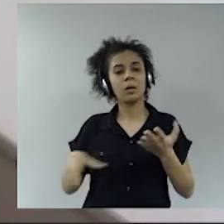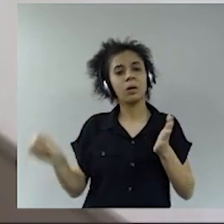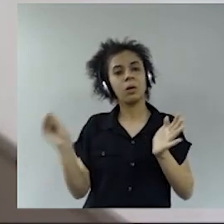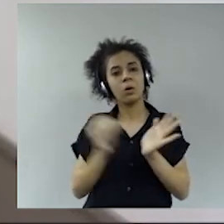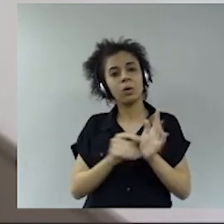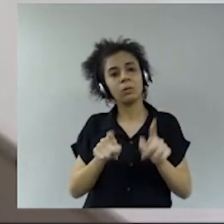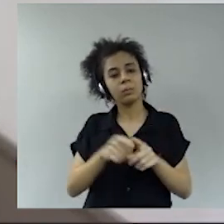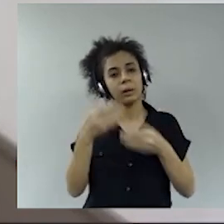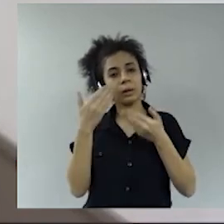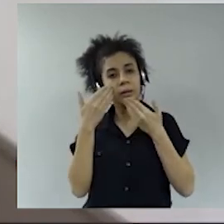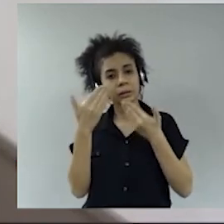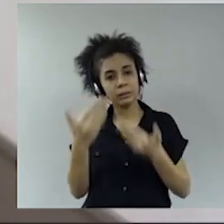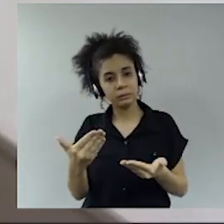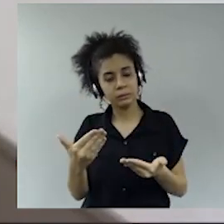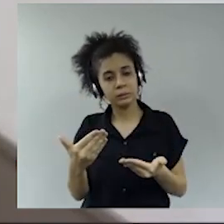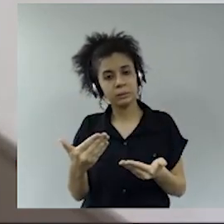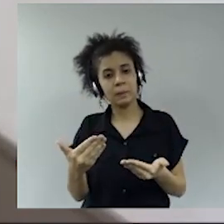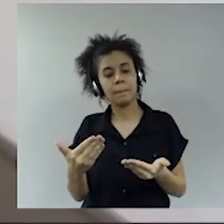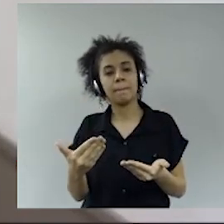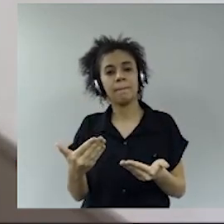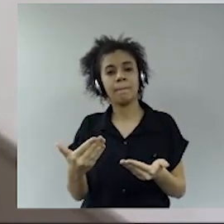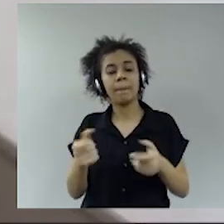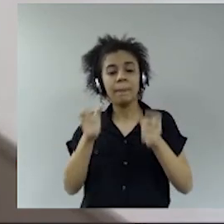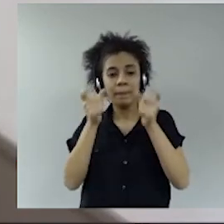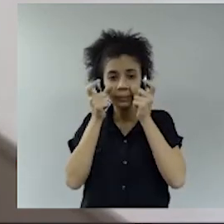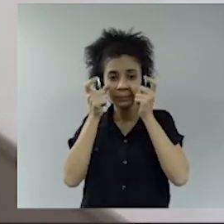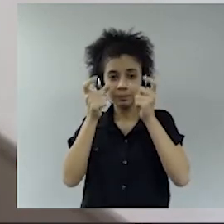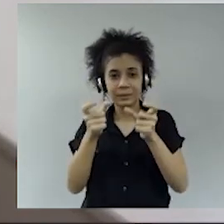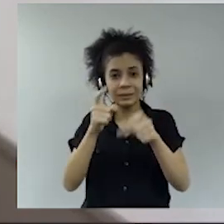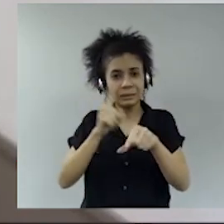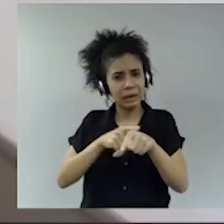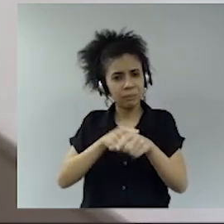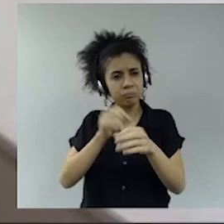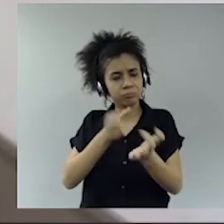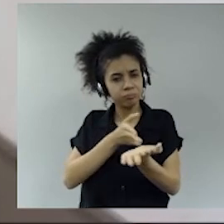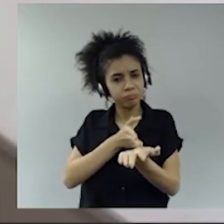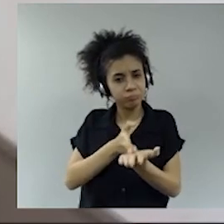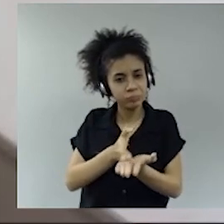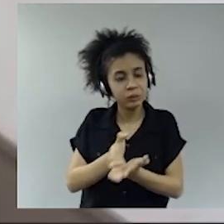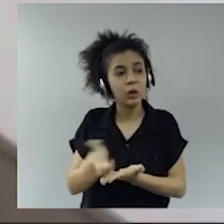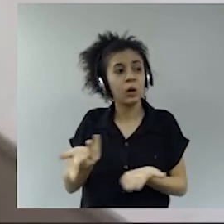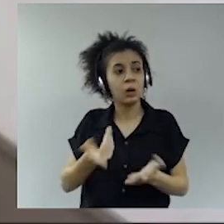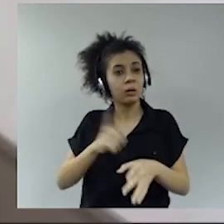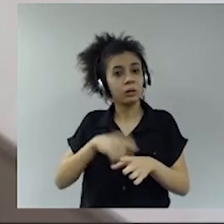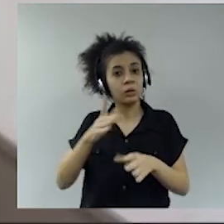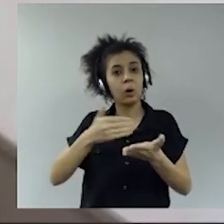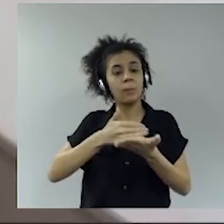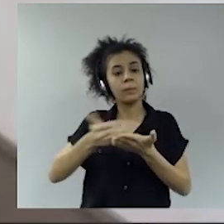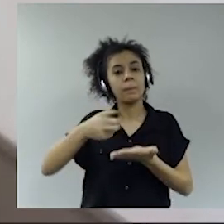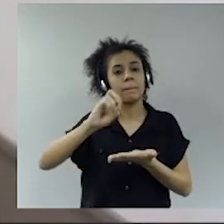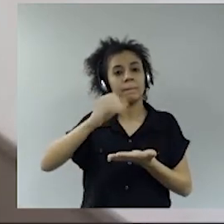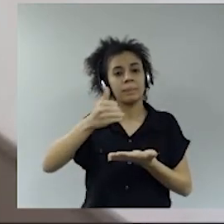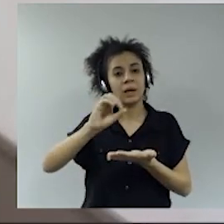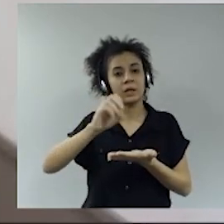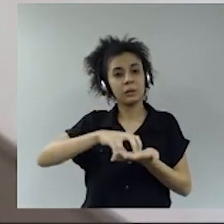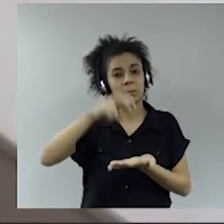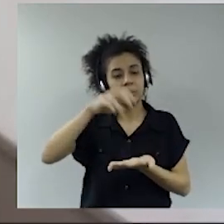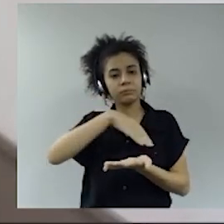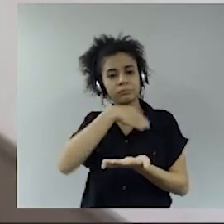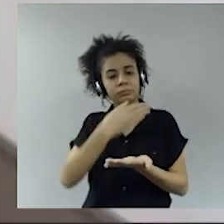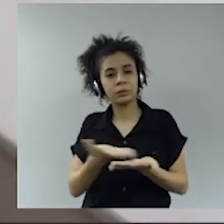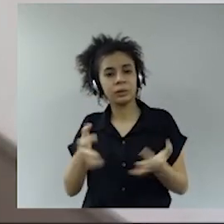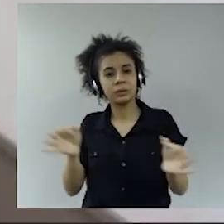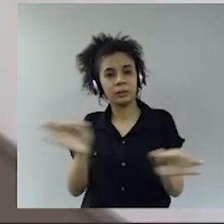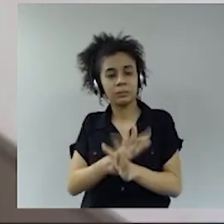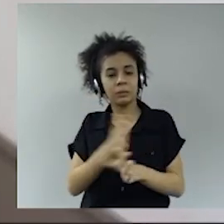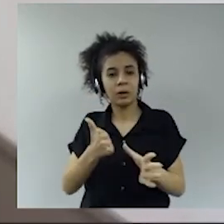também e agradecer pela atenção ao tempo. Nós estamos em evento desde as 10 horas da manhã e estamos terminando